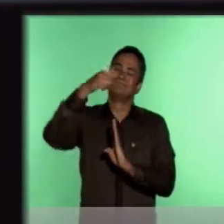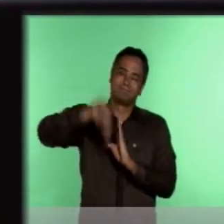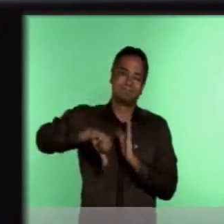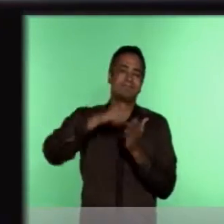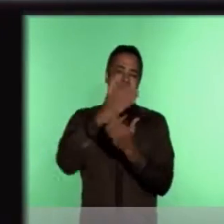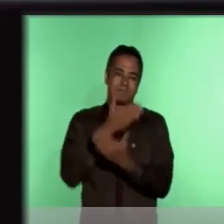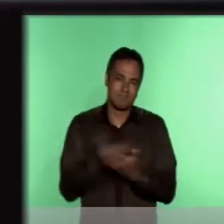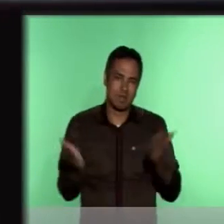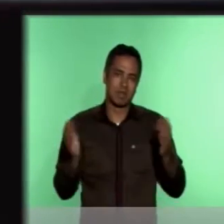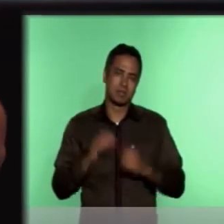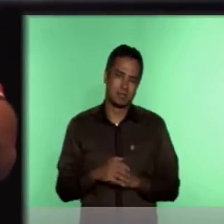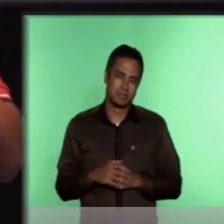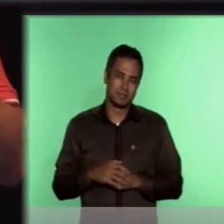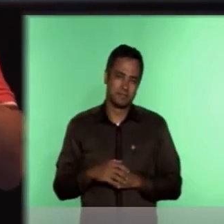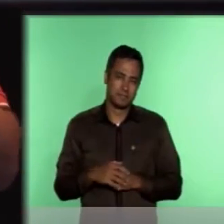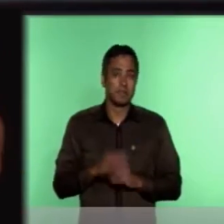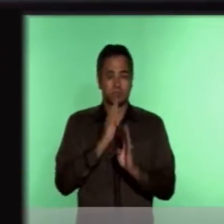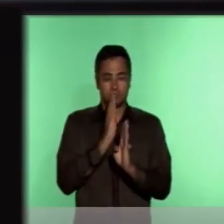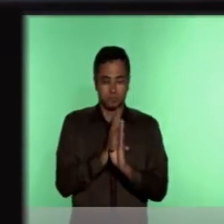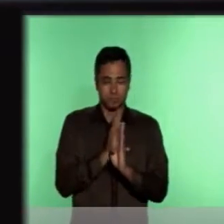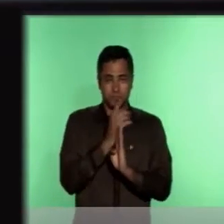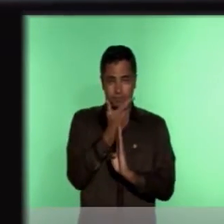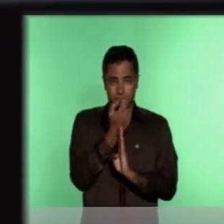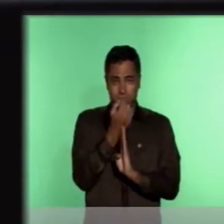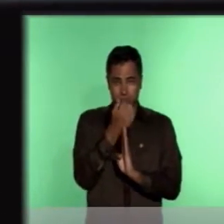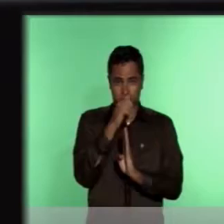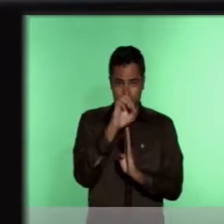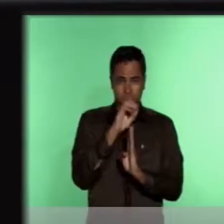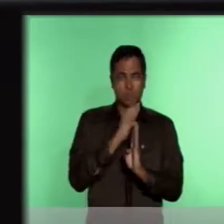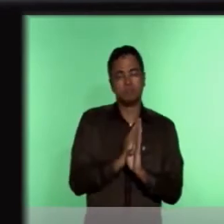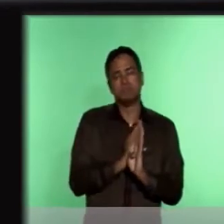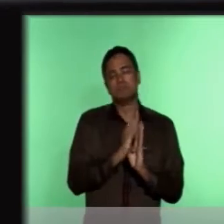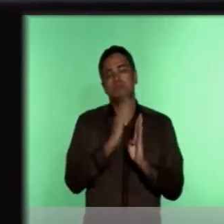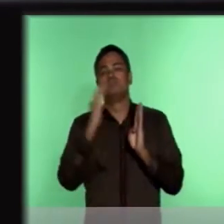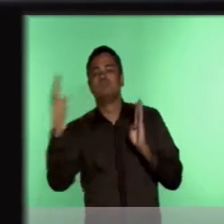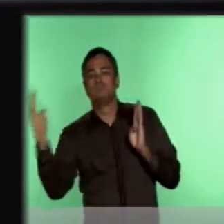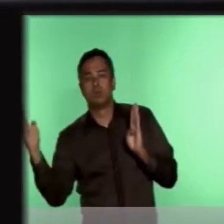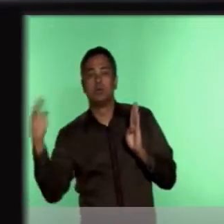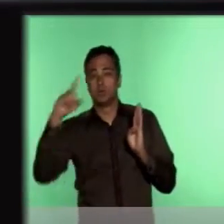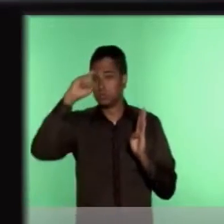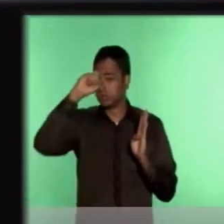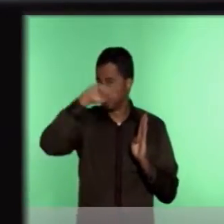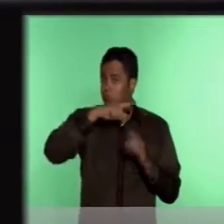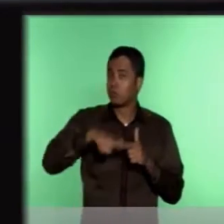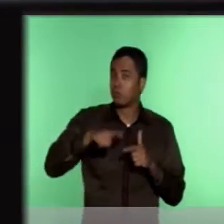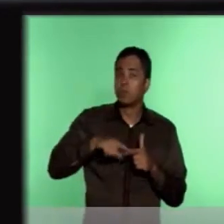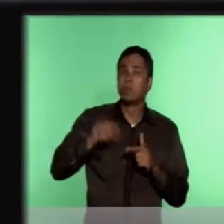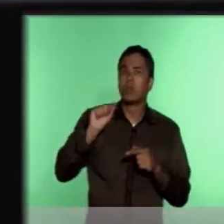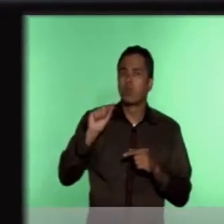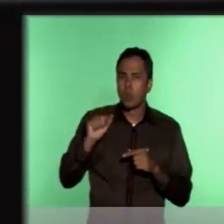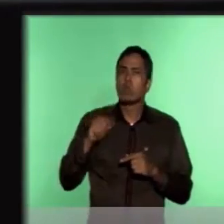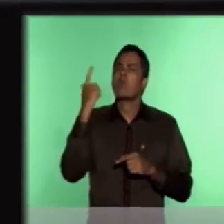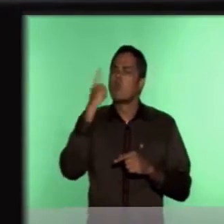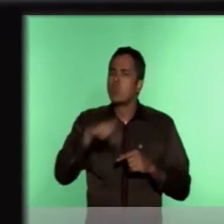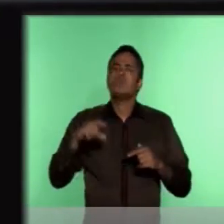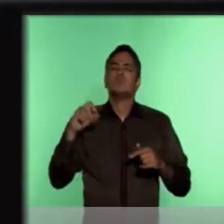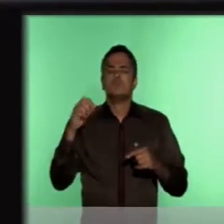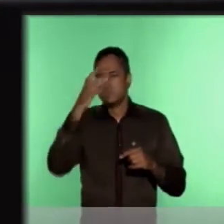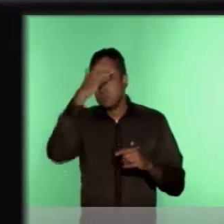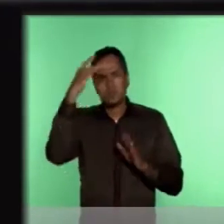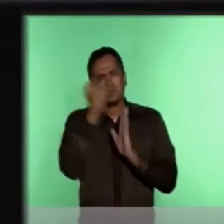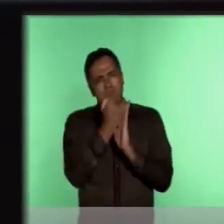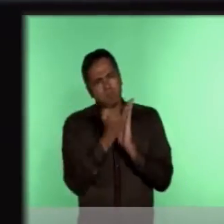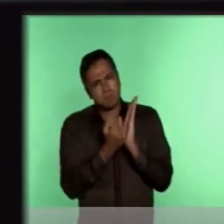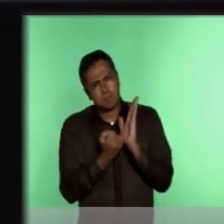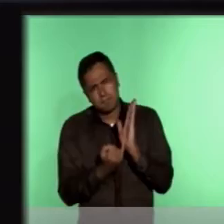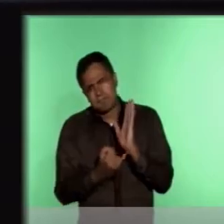E agora, nós temos um desafio de vencer e criar 14 milhões de matrículas, e o Plano Nacional de Educação,